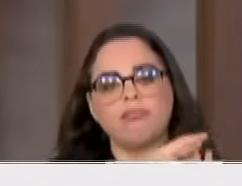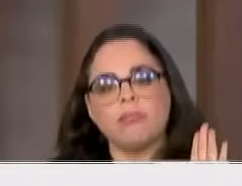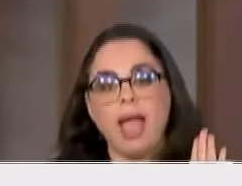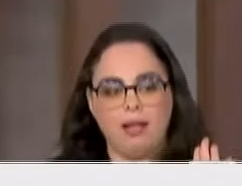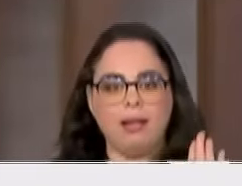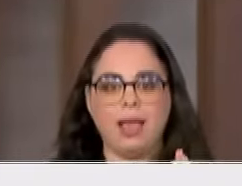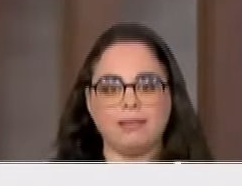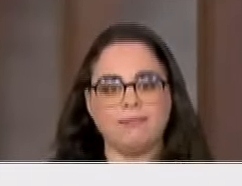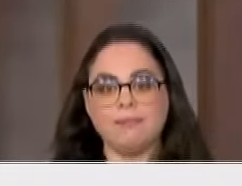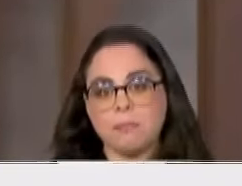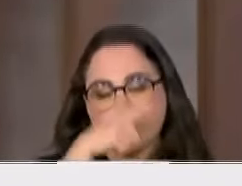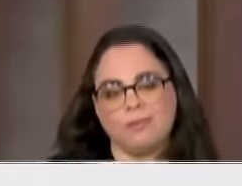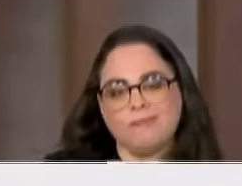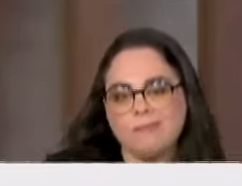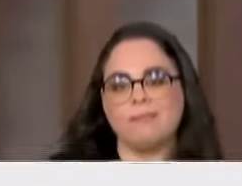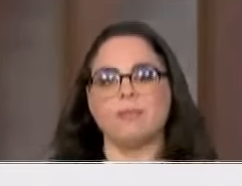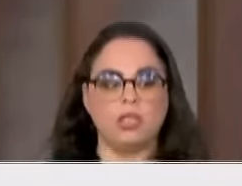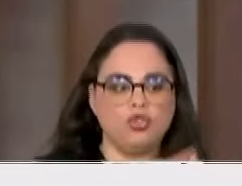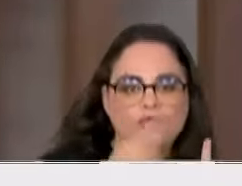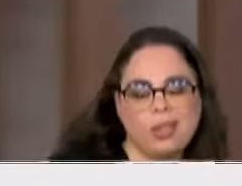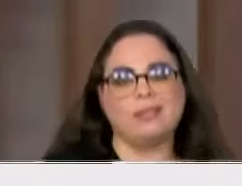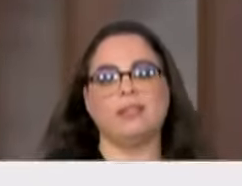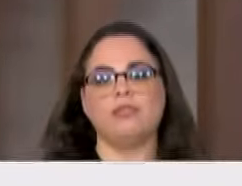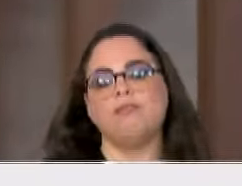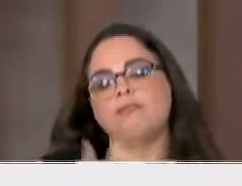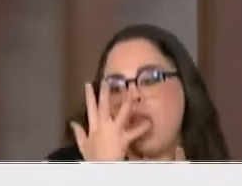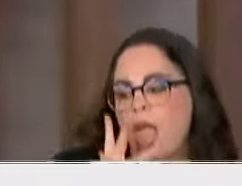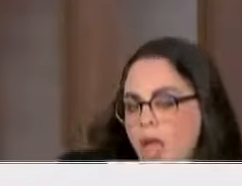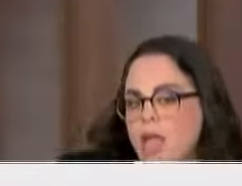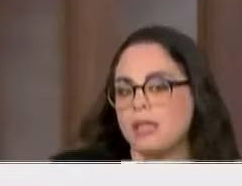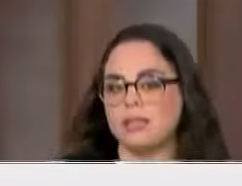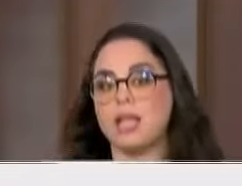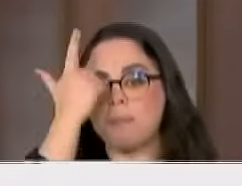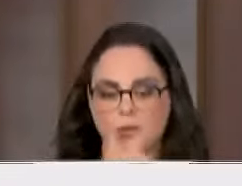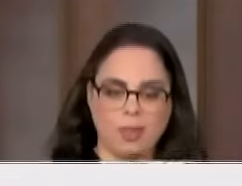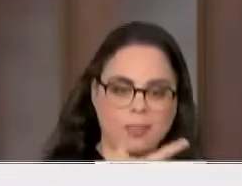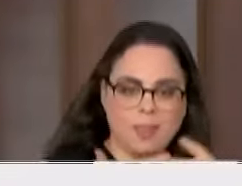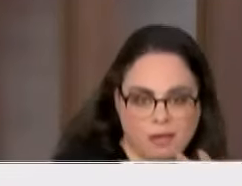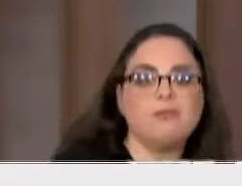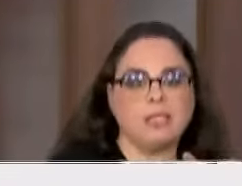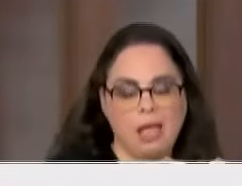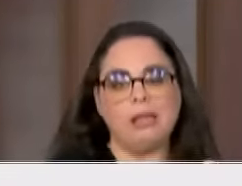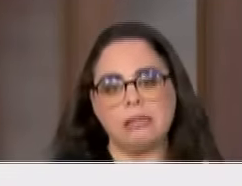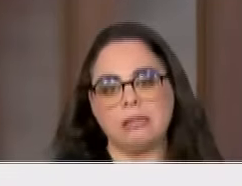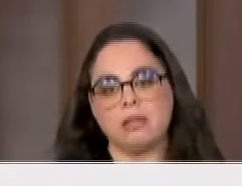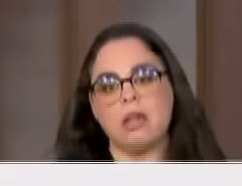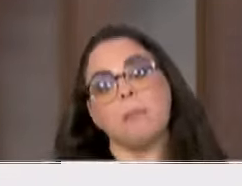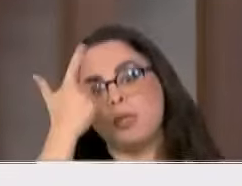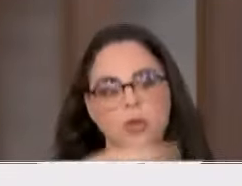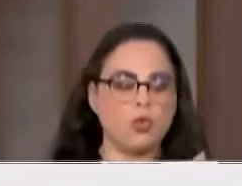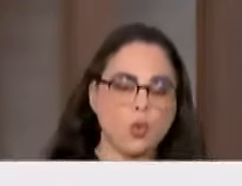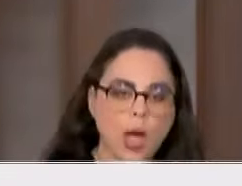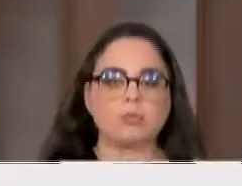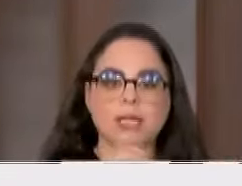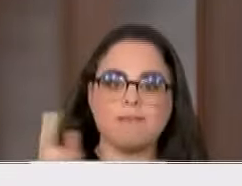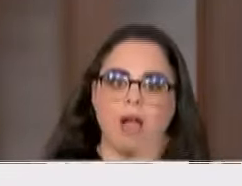mulheres, gestantes, crianças, pessoas com deficiências, doentes de toda